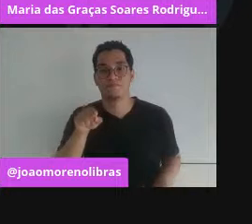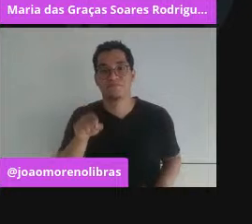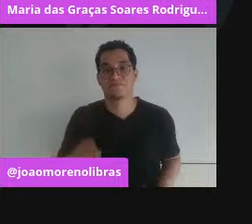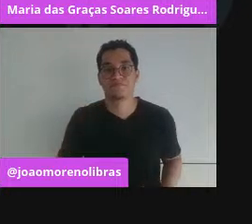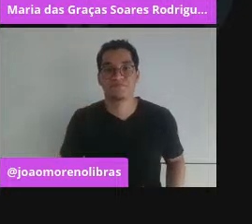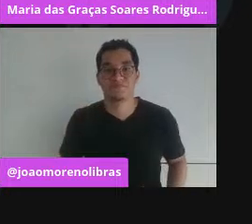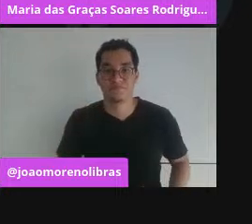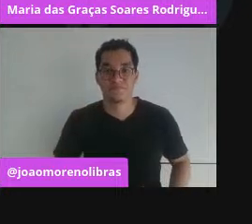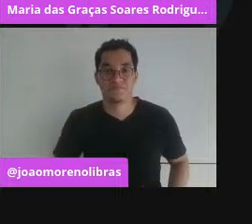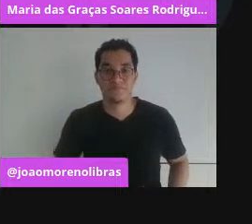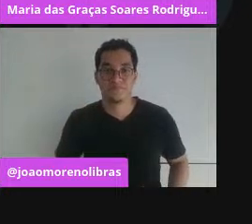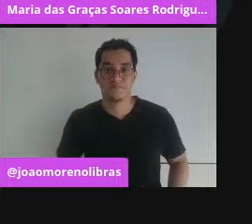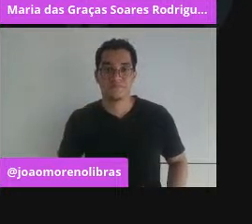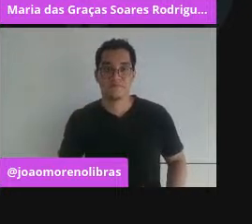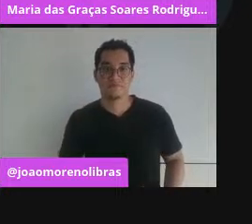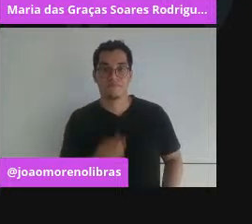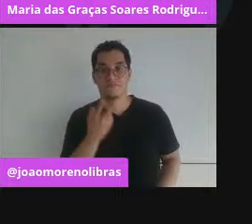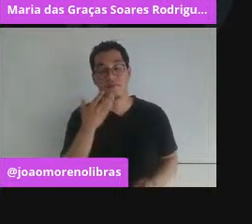Então, considero que